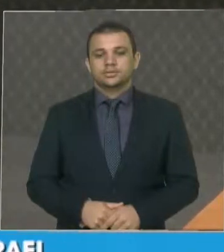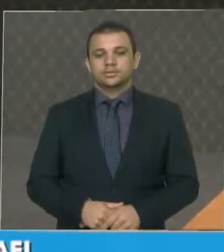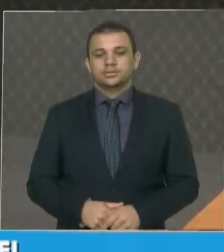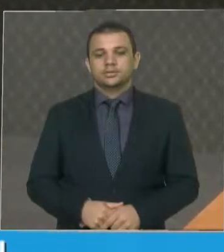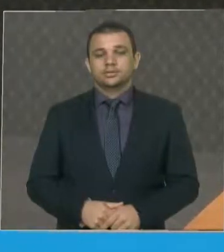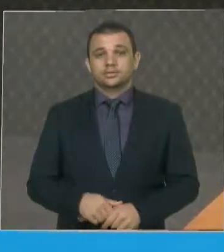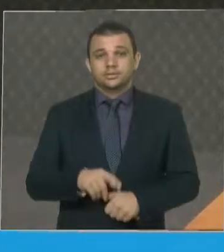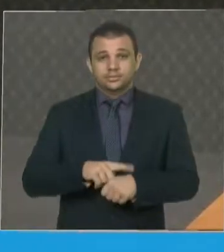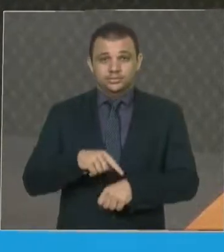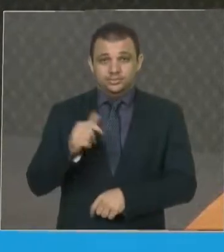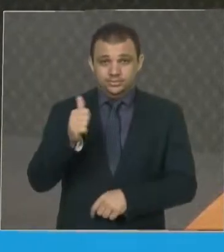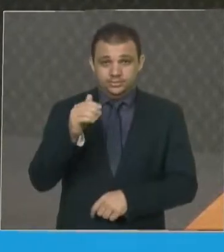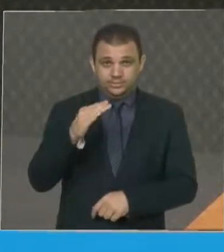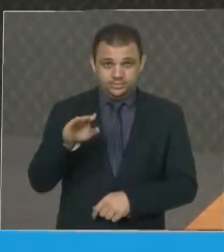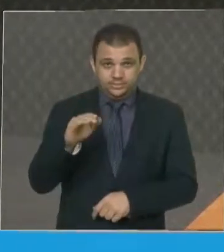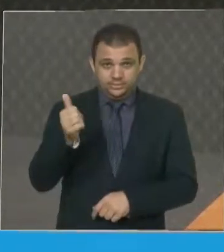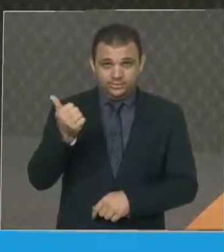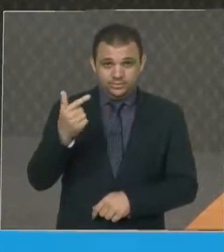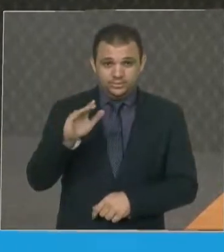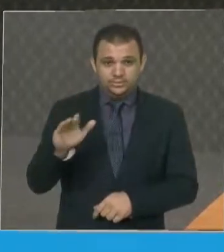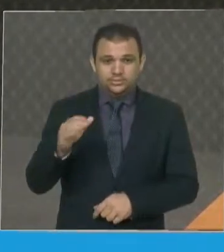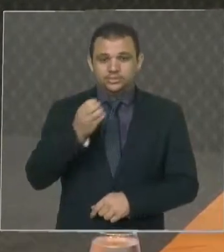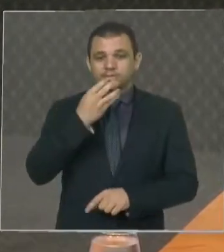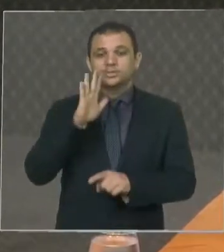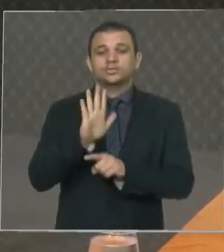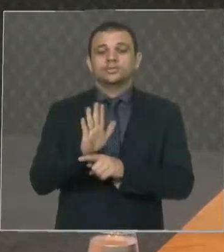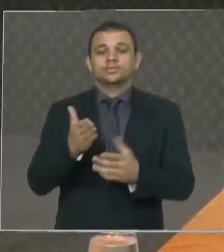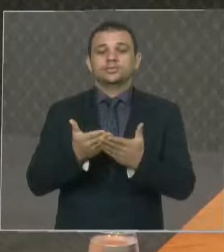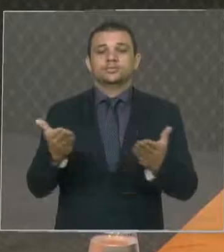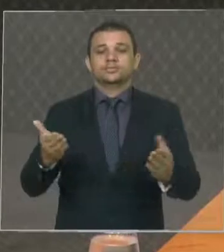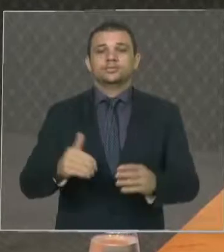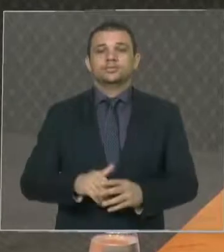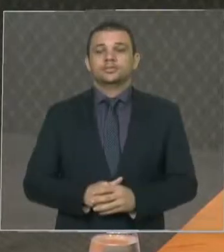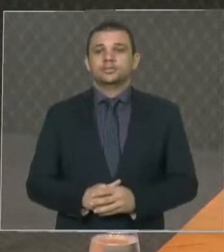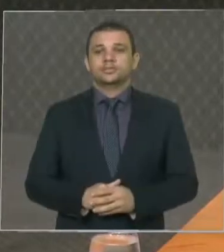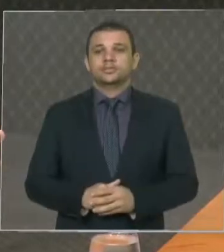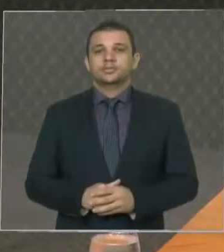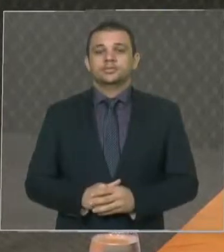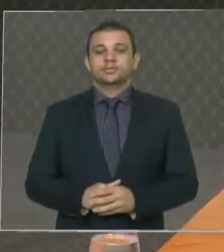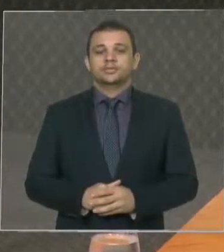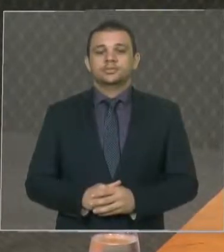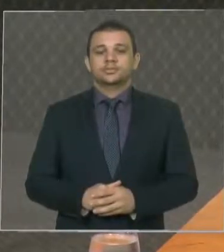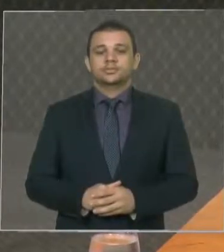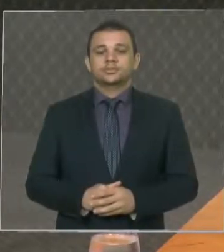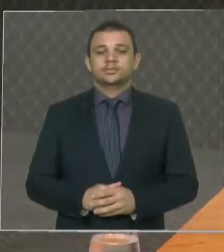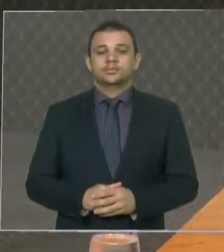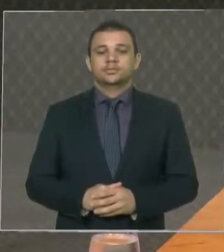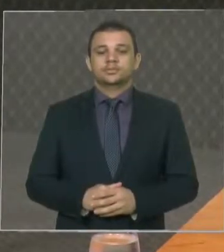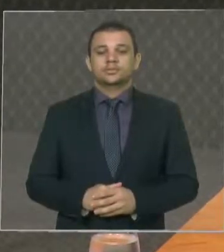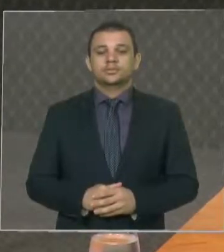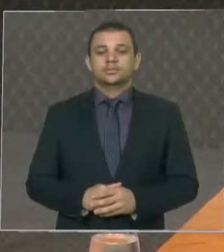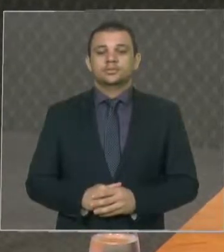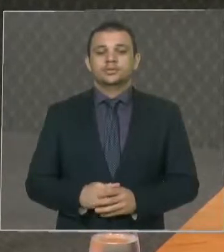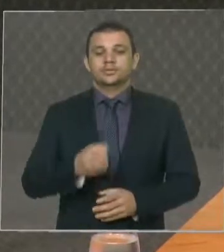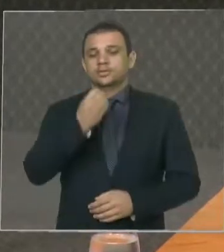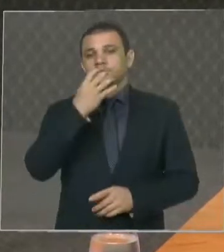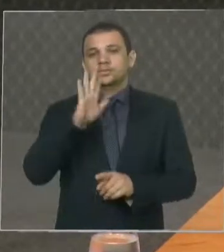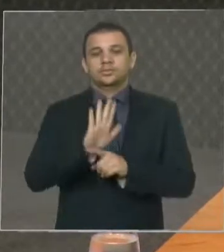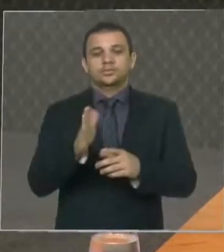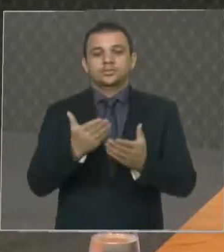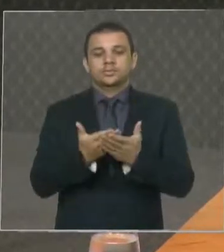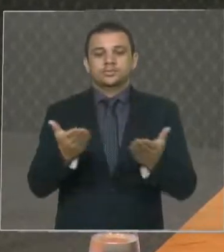11h30? 2h30. Boa tarde. Aqui é difícil. Boa tarde. Boa tarde a